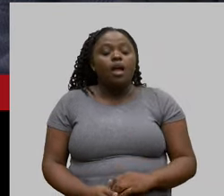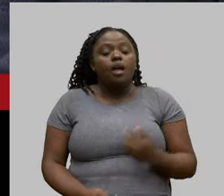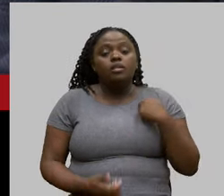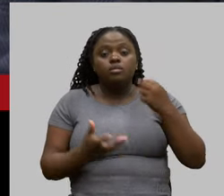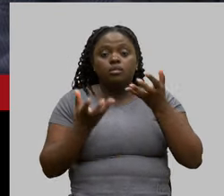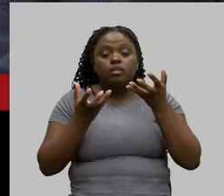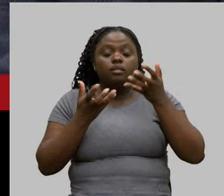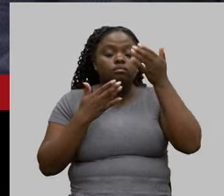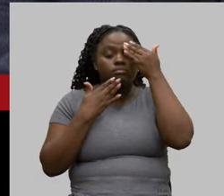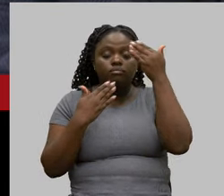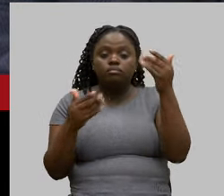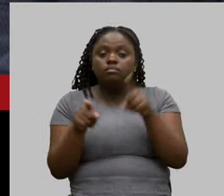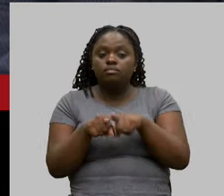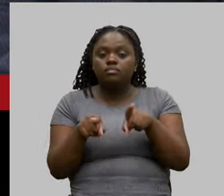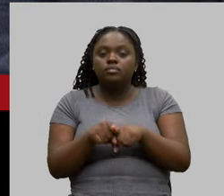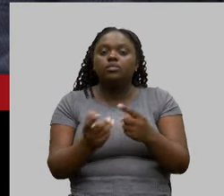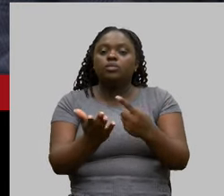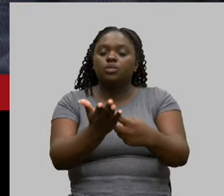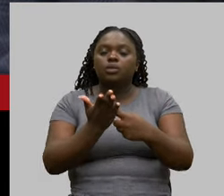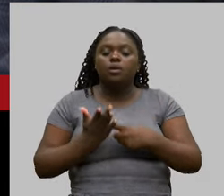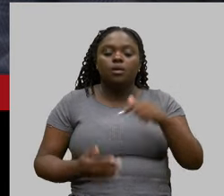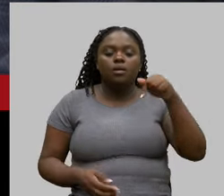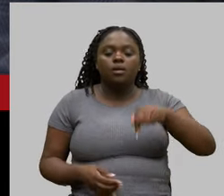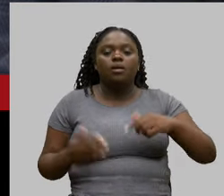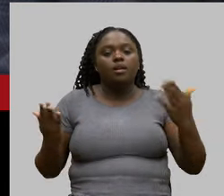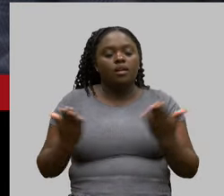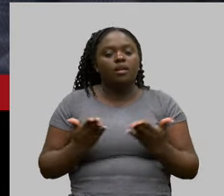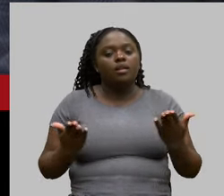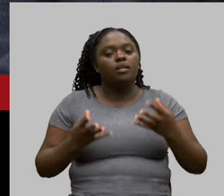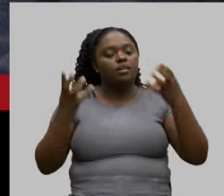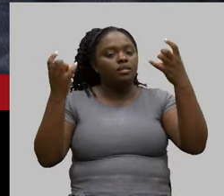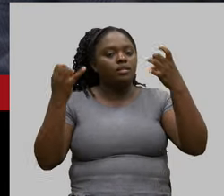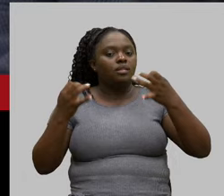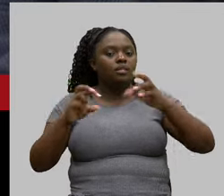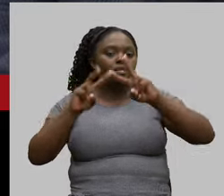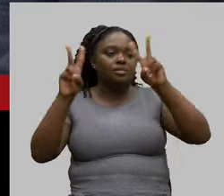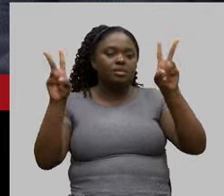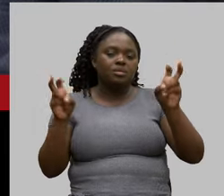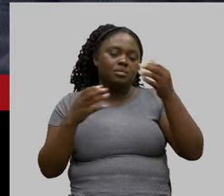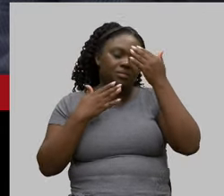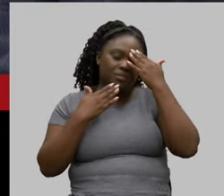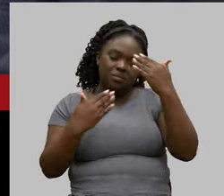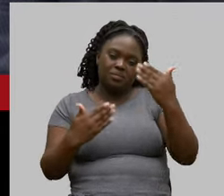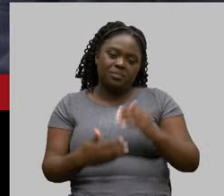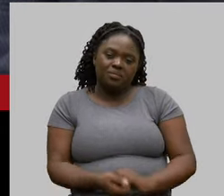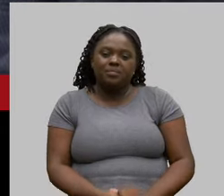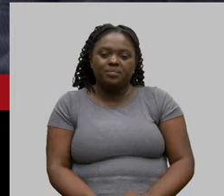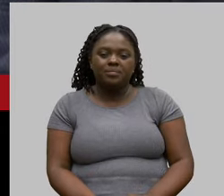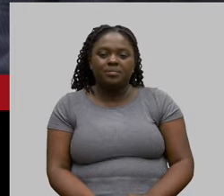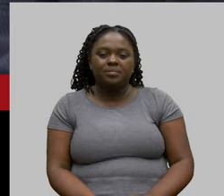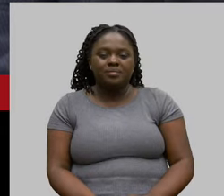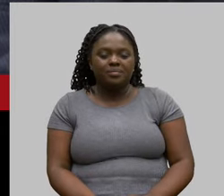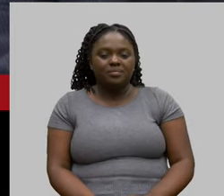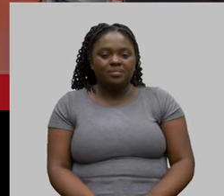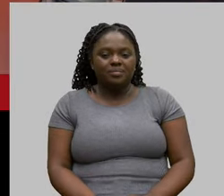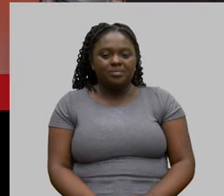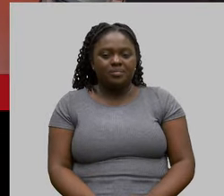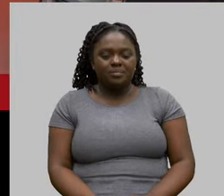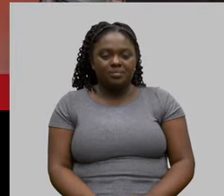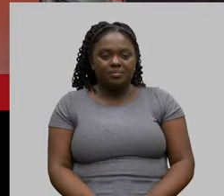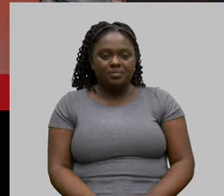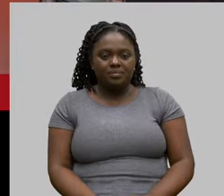agradecer muito o convite né por estar aqui hoje para falar sobre esse tema Obrigada com a